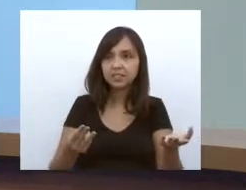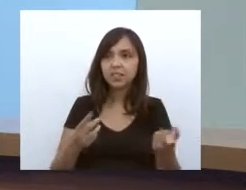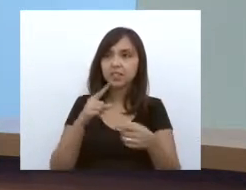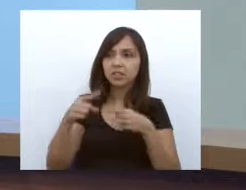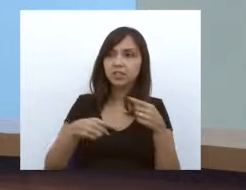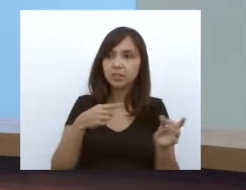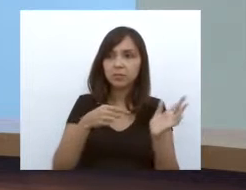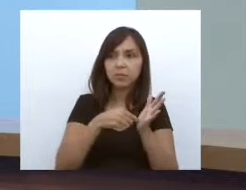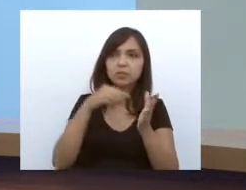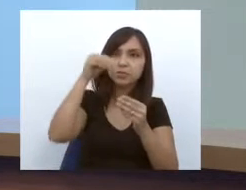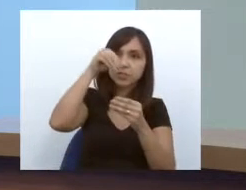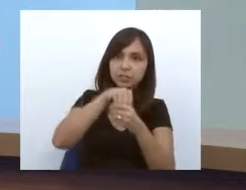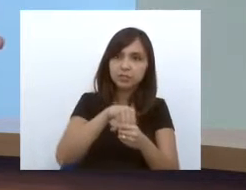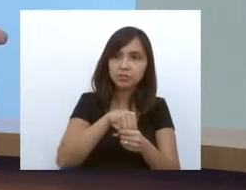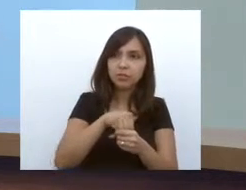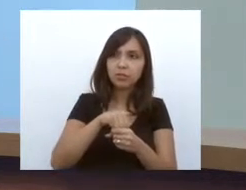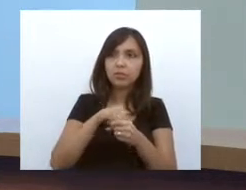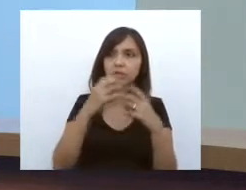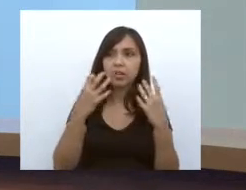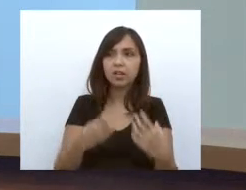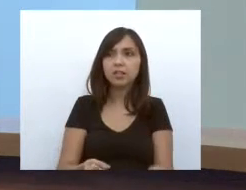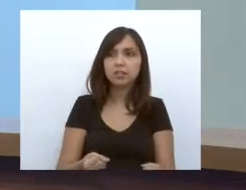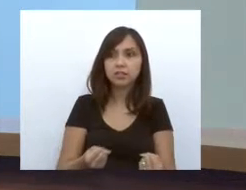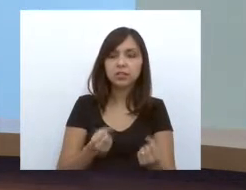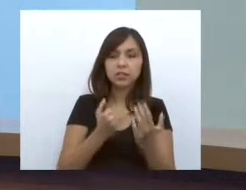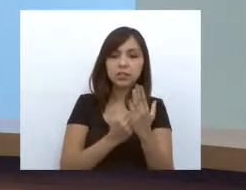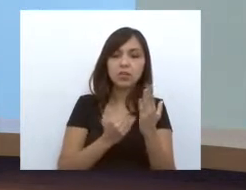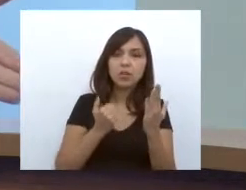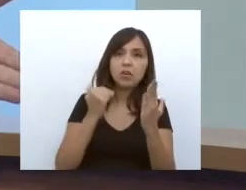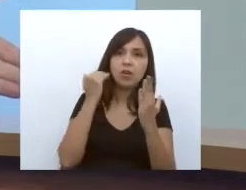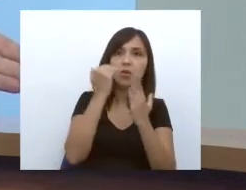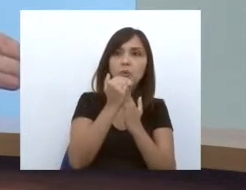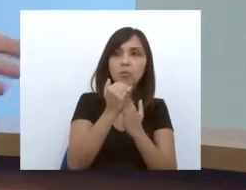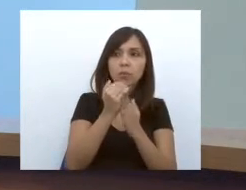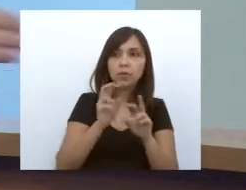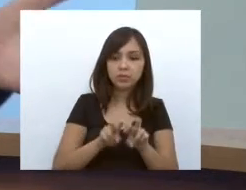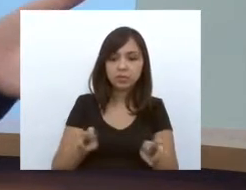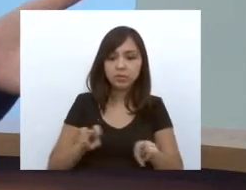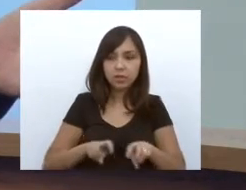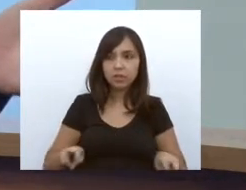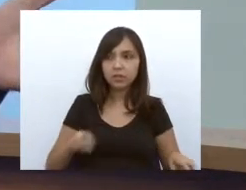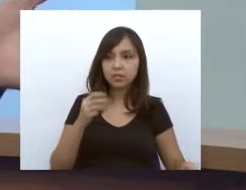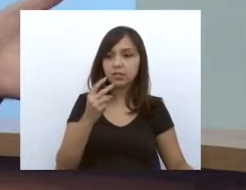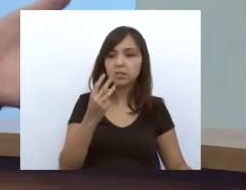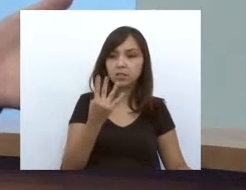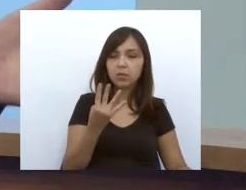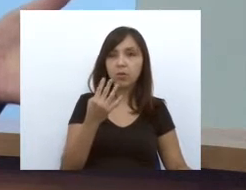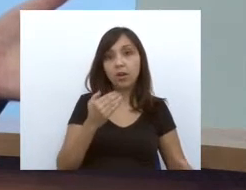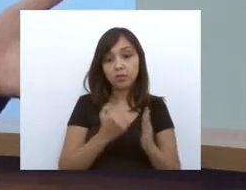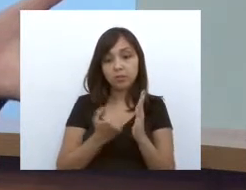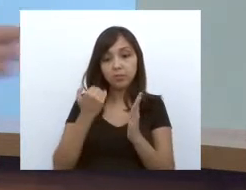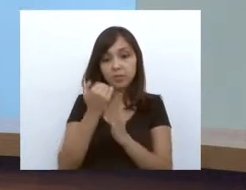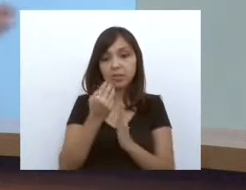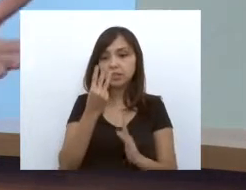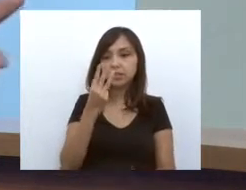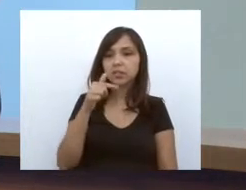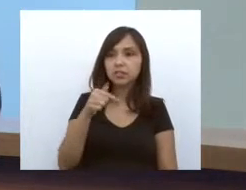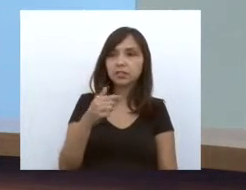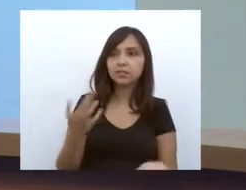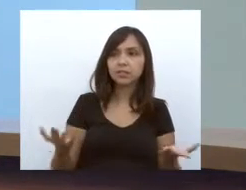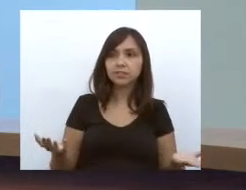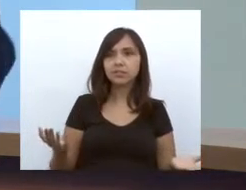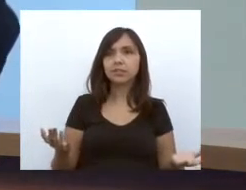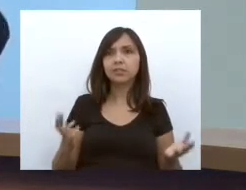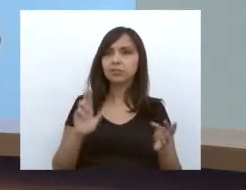Excelência votando favoravelmente ao aumento das cadeiras de vereadores de 34 para 37. Que